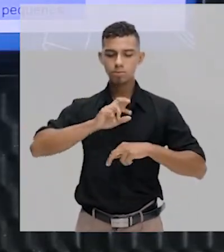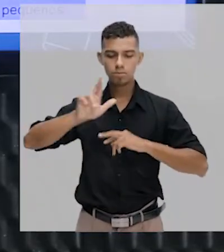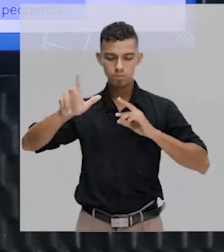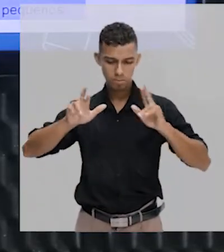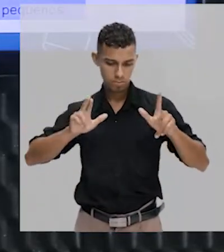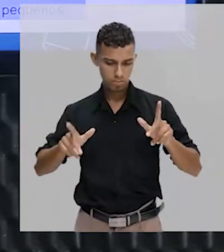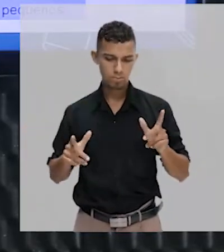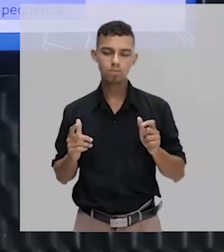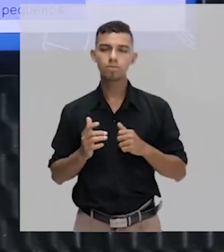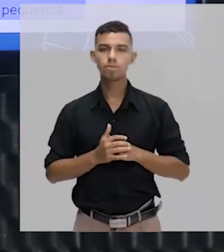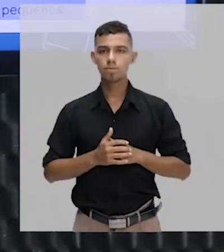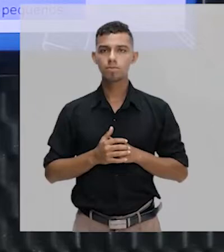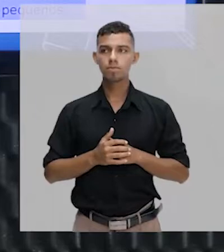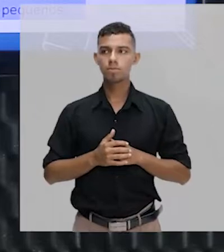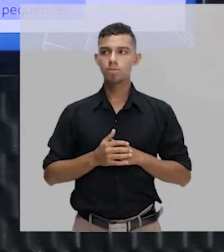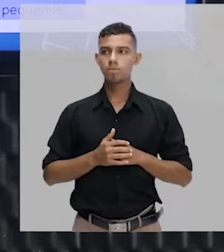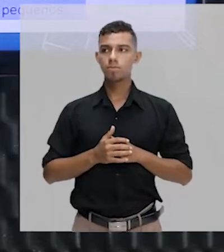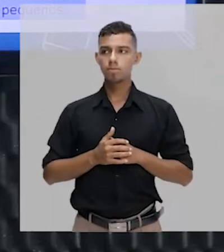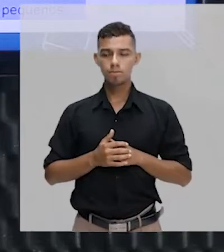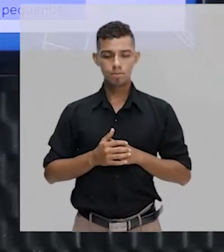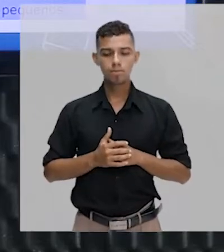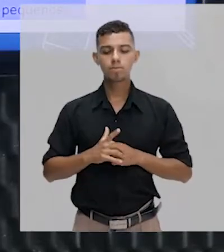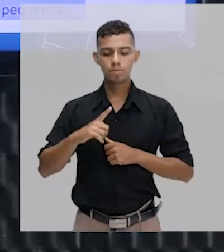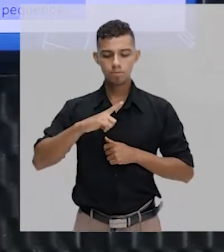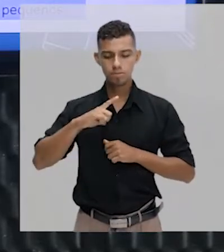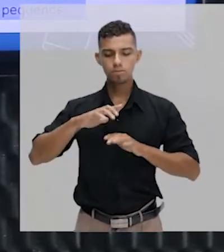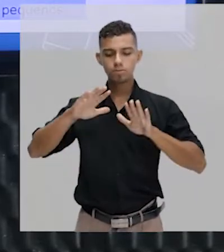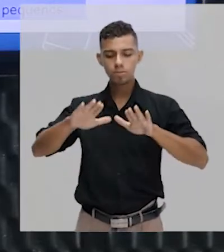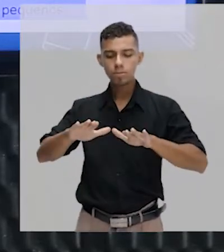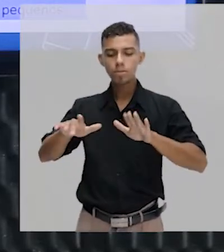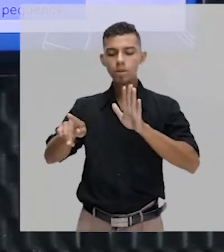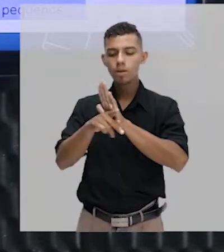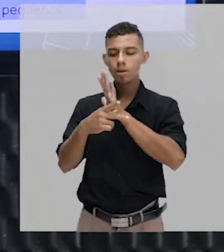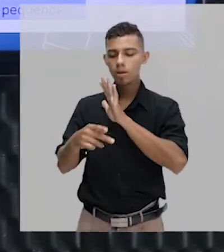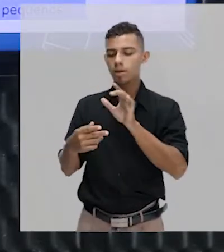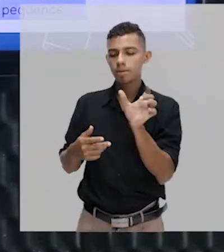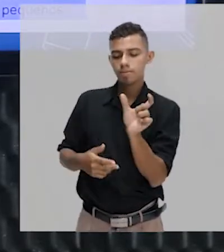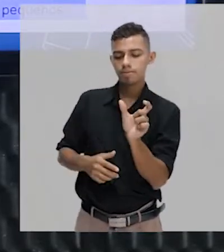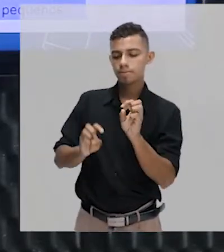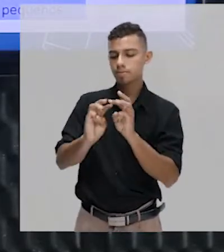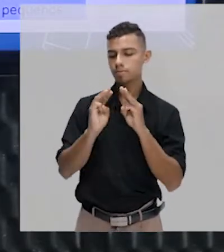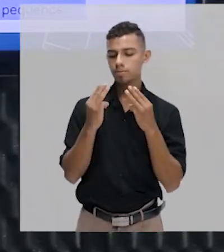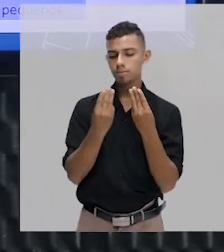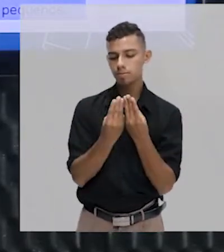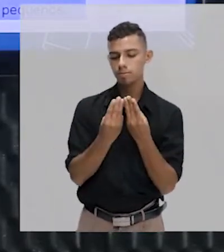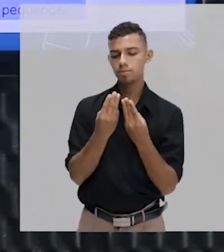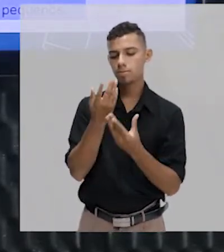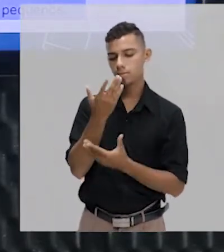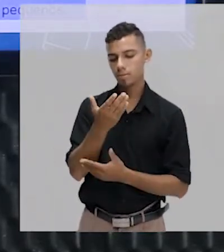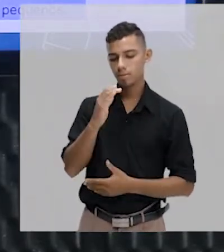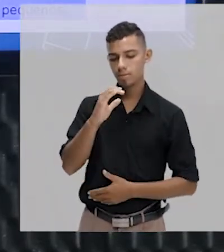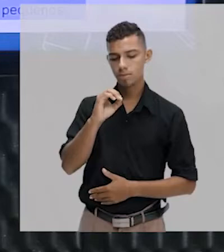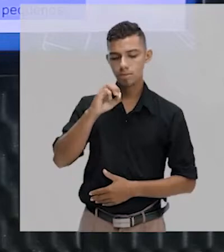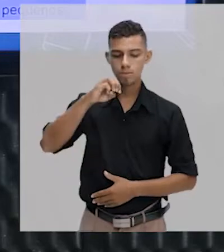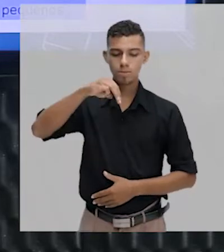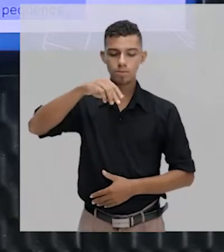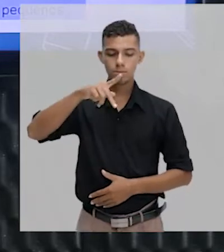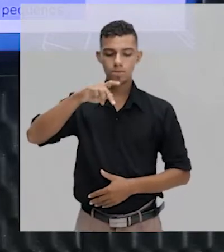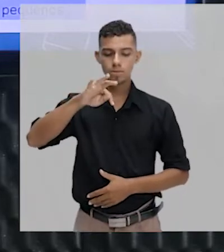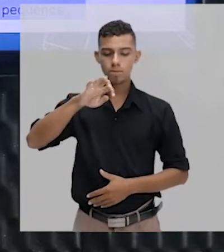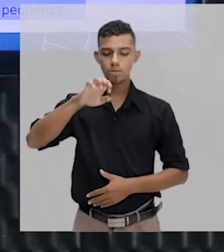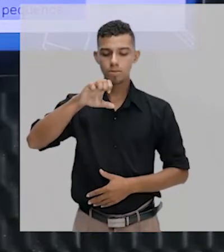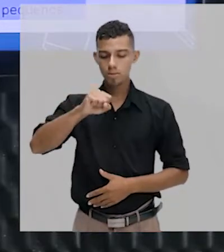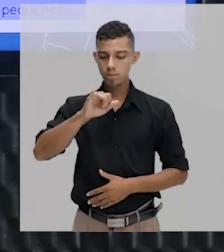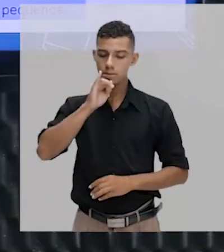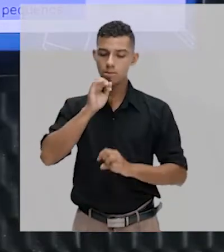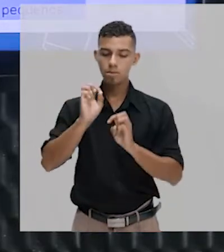Em compostos diferentes, fixando-se a massa de um dos componentes, a massa, né, as